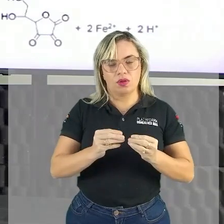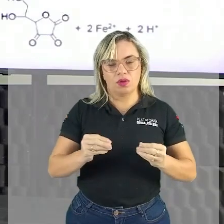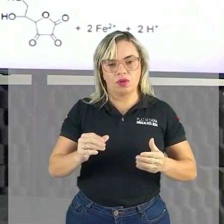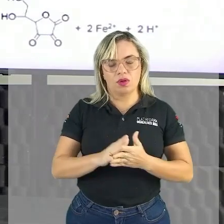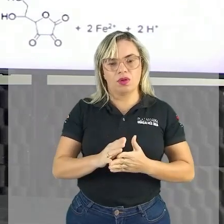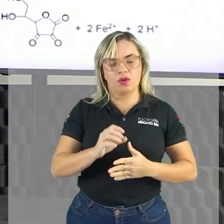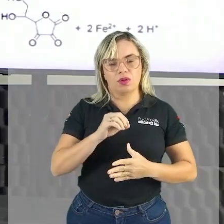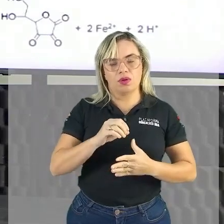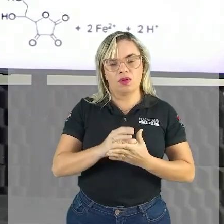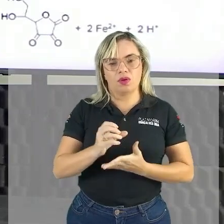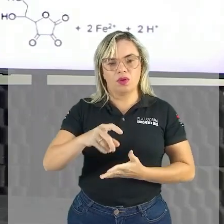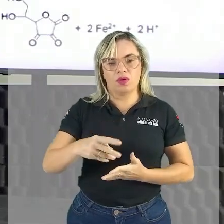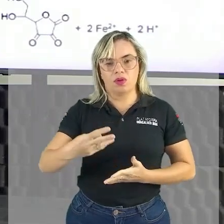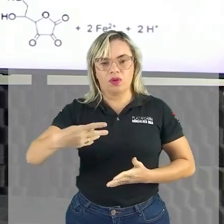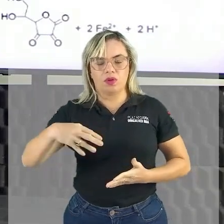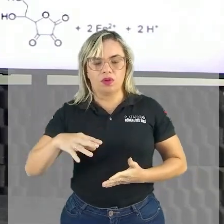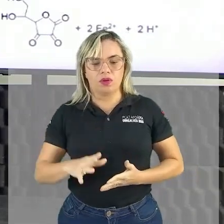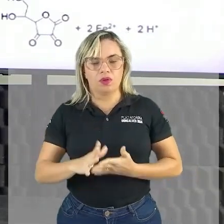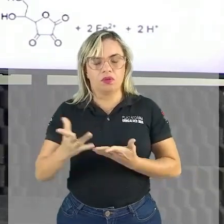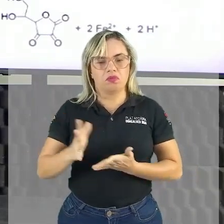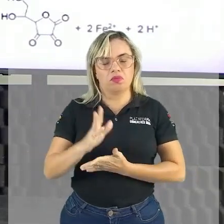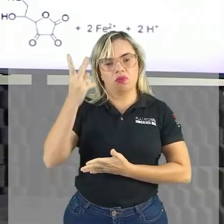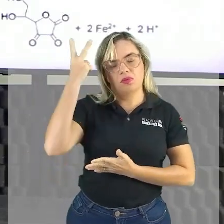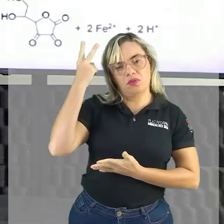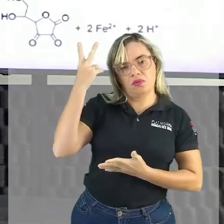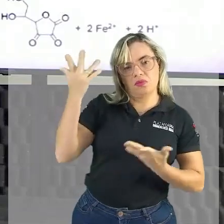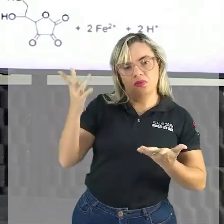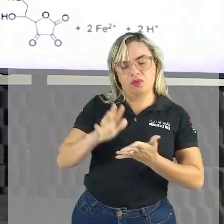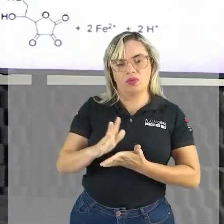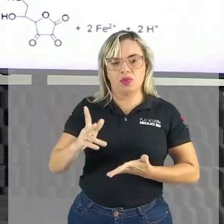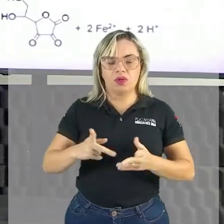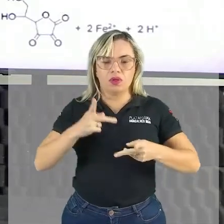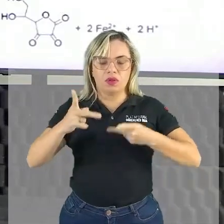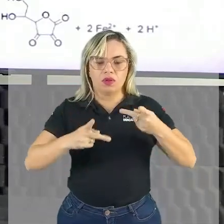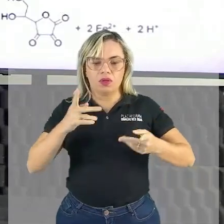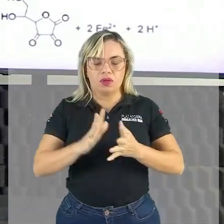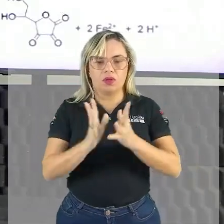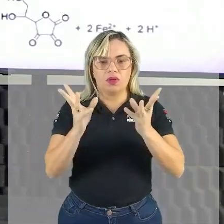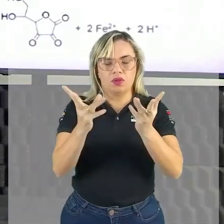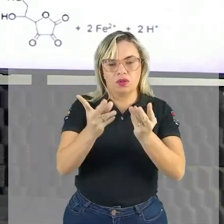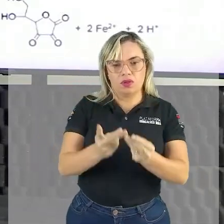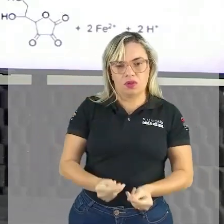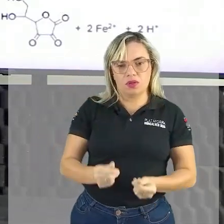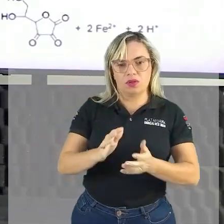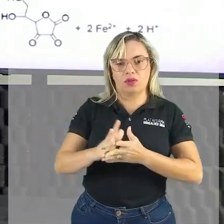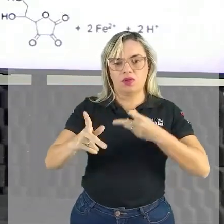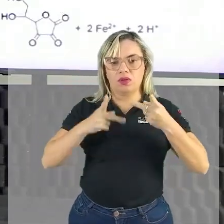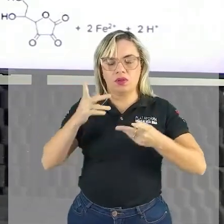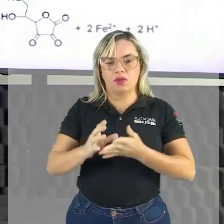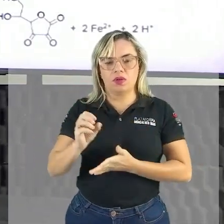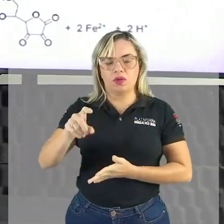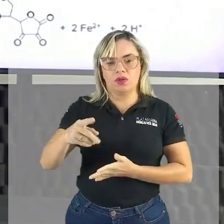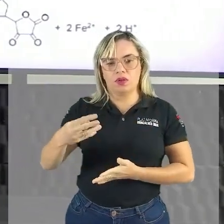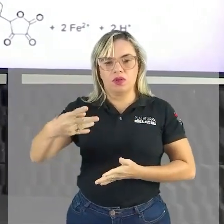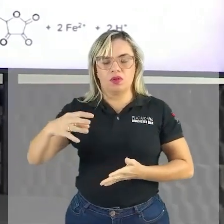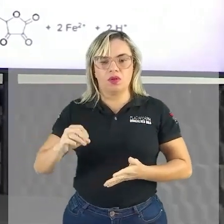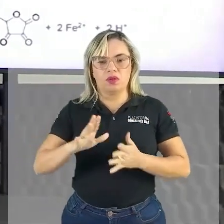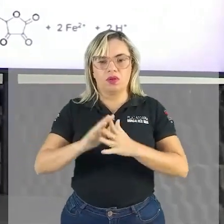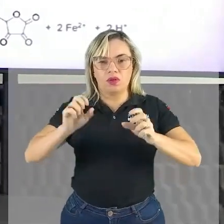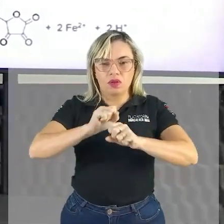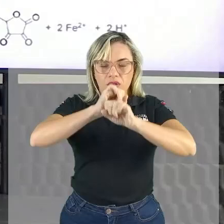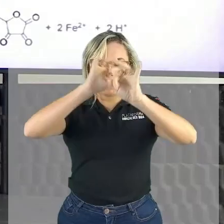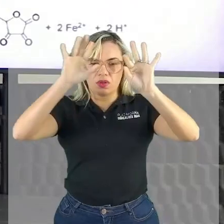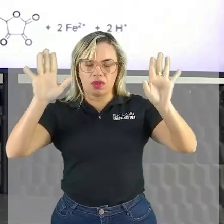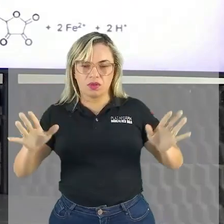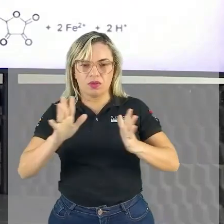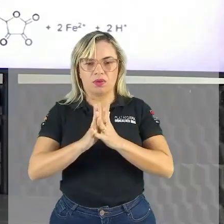Às vezes é até comum, não é que seja errado, mas é comum a gente falar assim, que a substância está sofrendo oxidação. Mas que fique bem claro que quando a gente fala